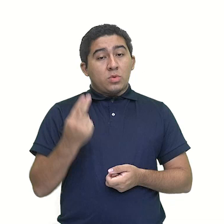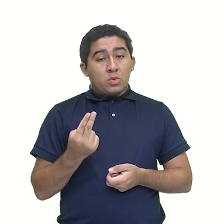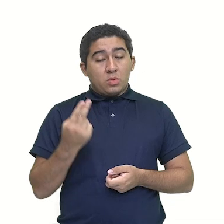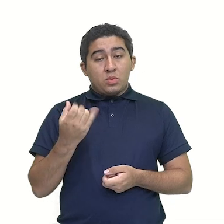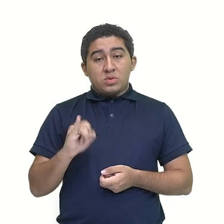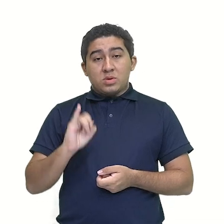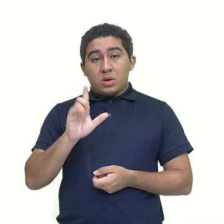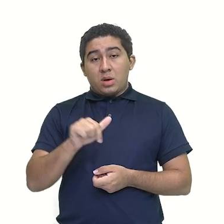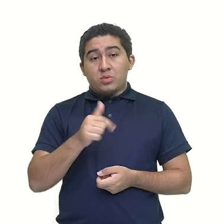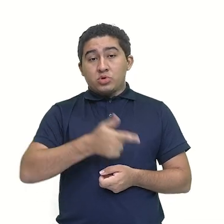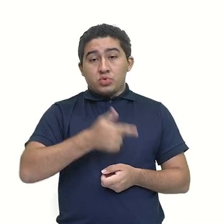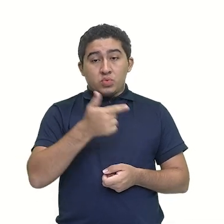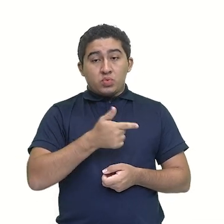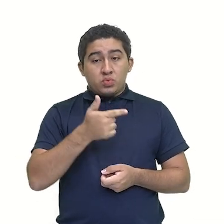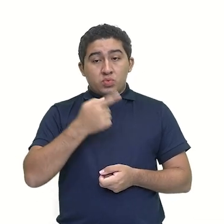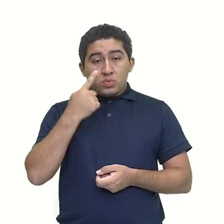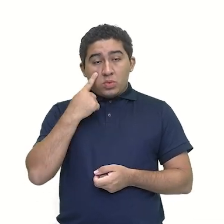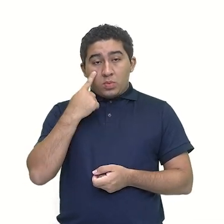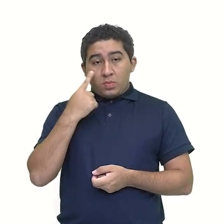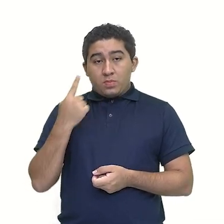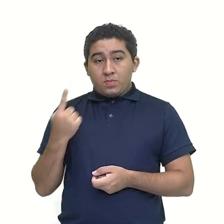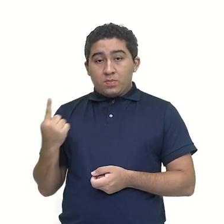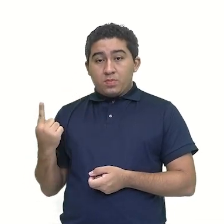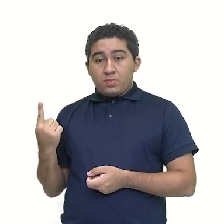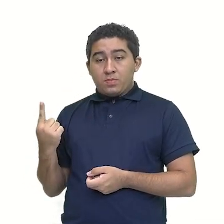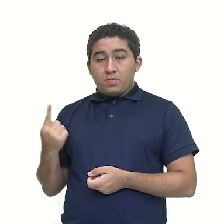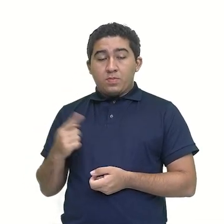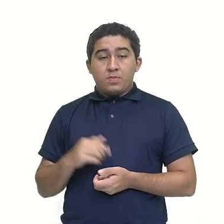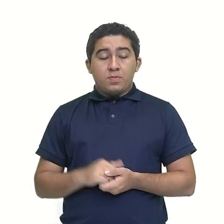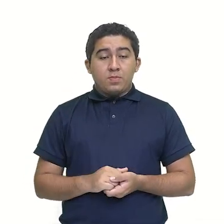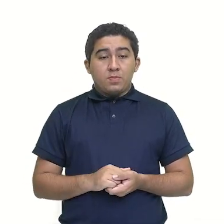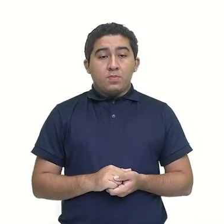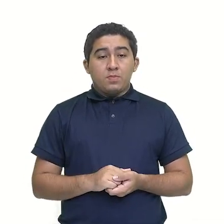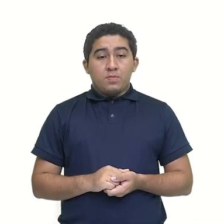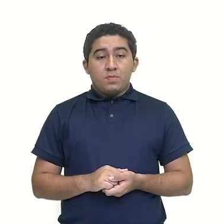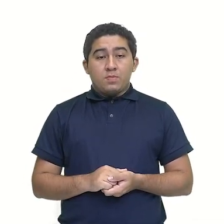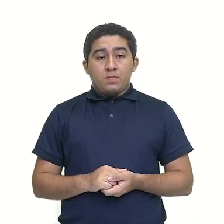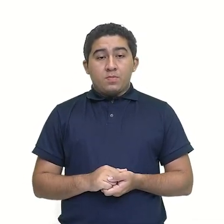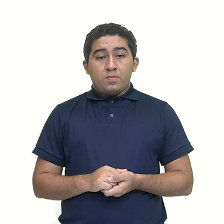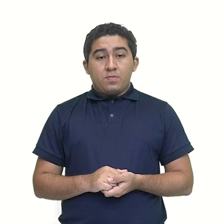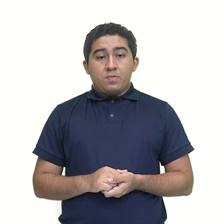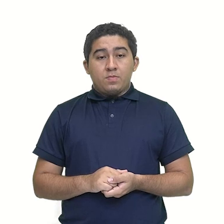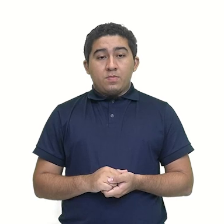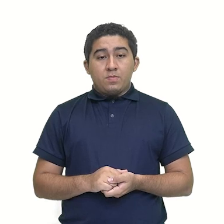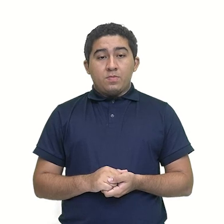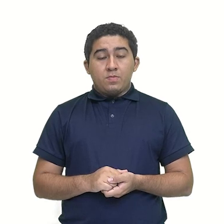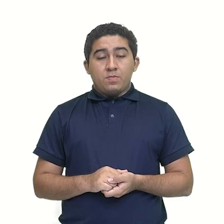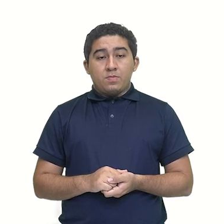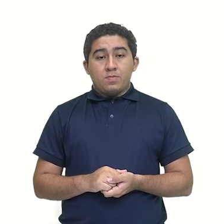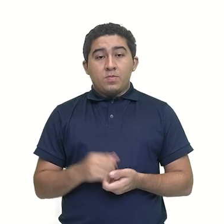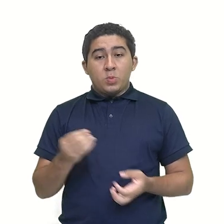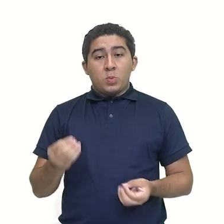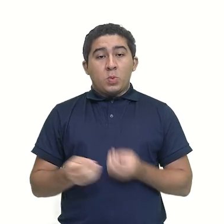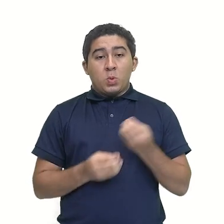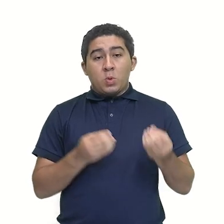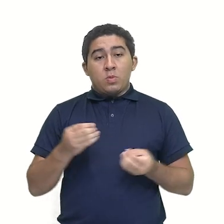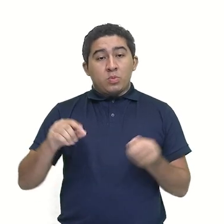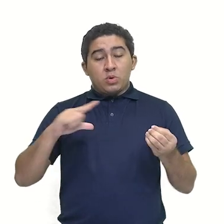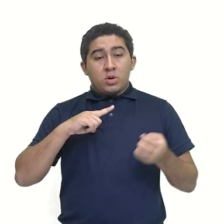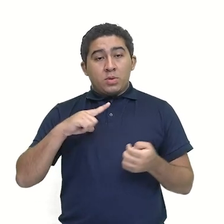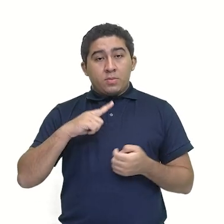diante do segundo caso, vou chamar esse aqui de segundo caso, como é que nós vamos ter a medida do seu